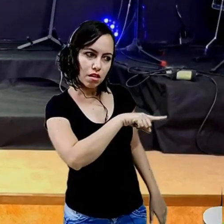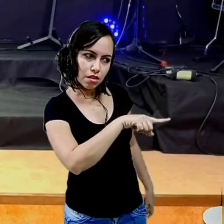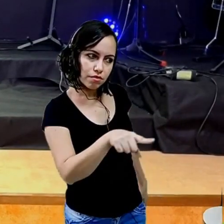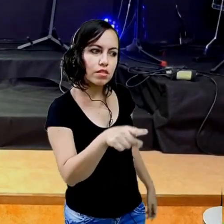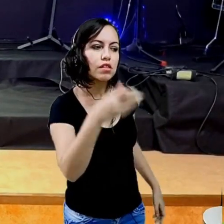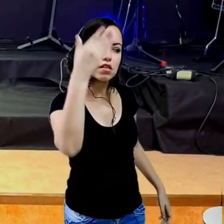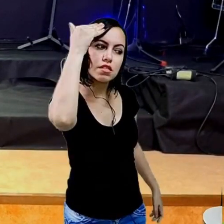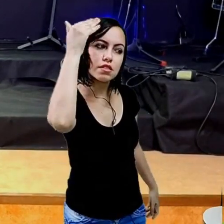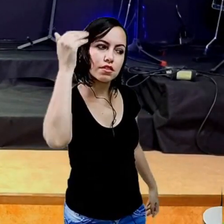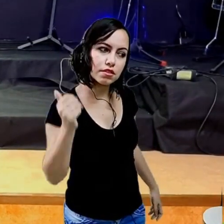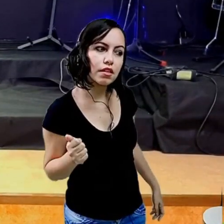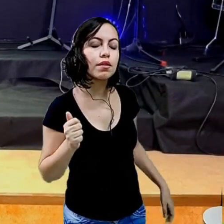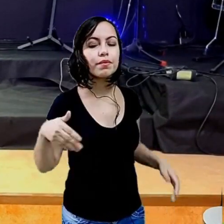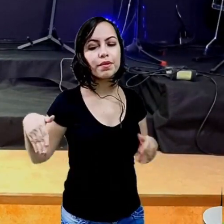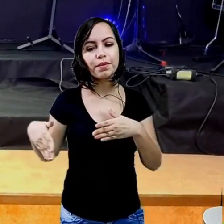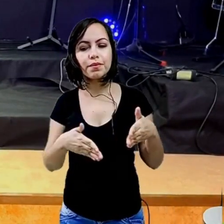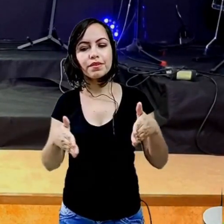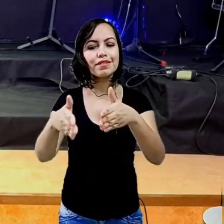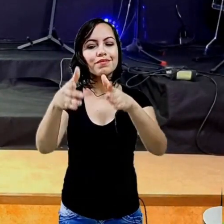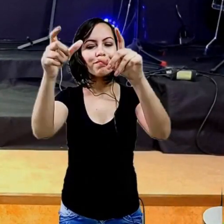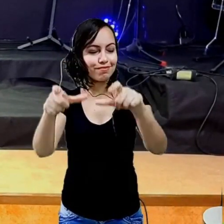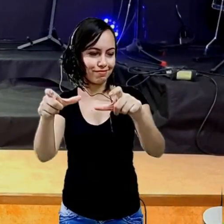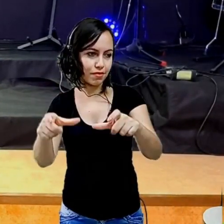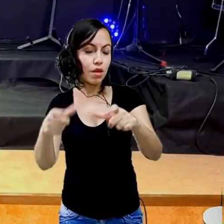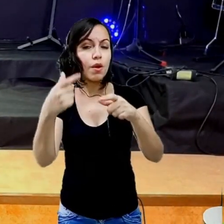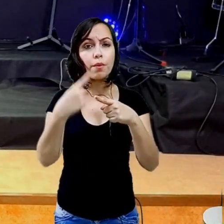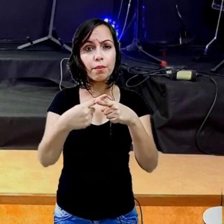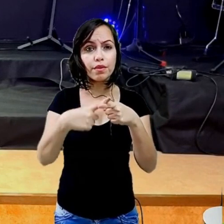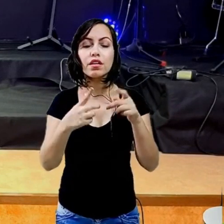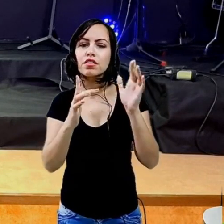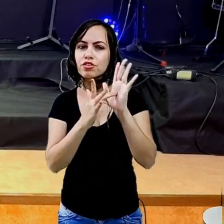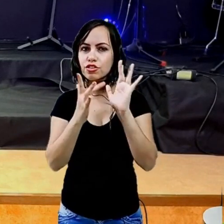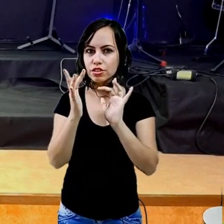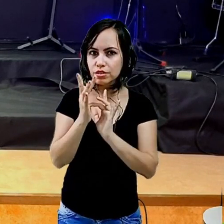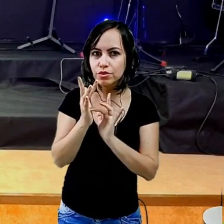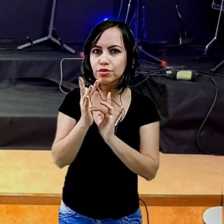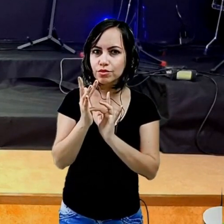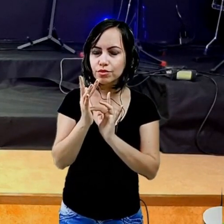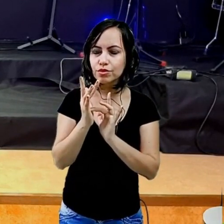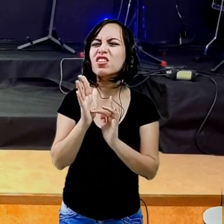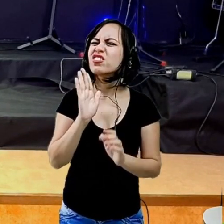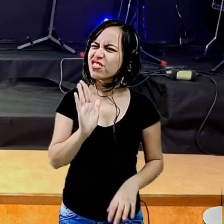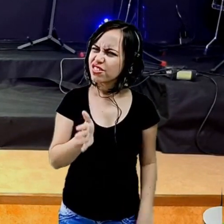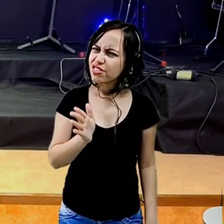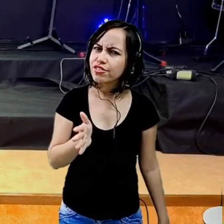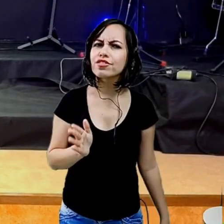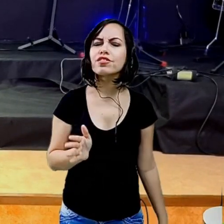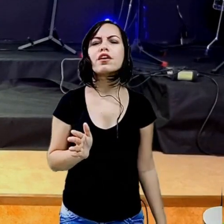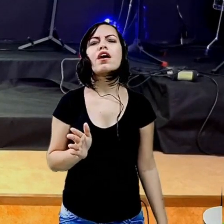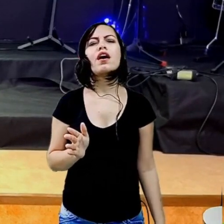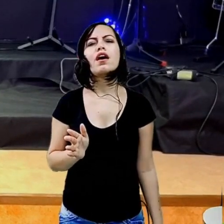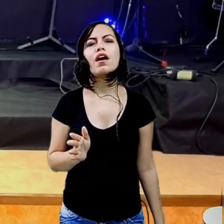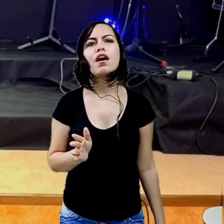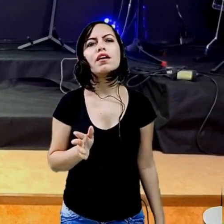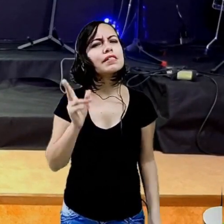vocês sabem o caminho para onde eu vou. Porque Jesus, ele já tinha, ele